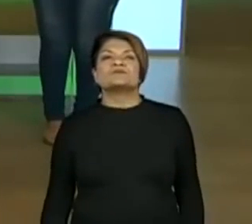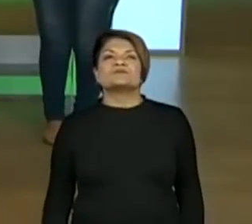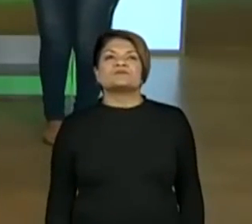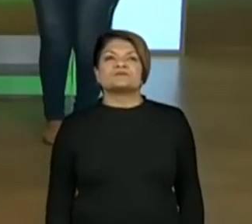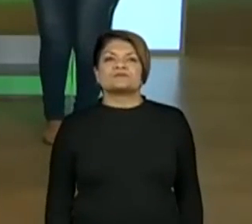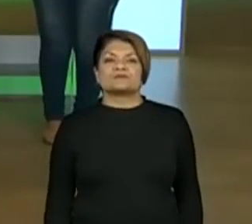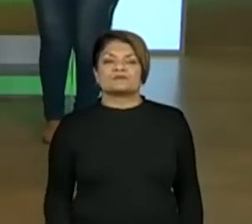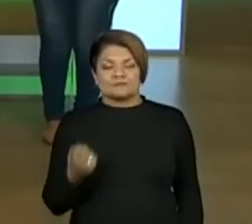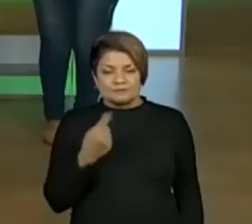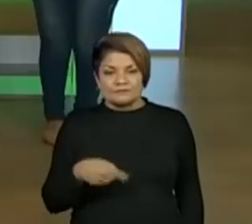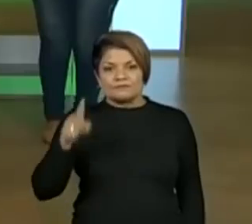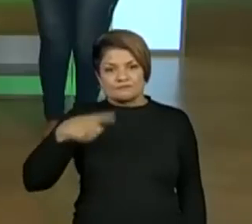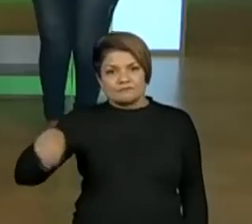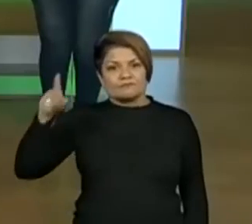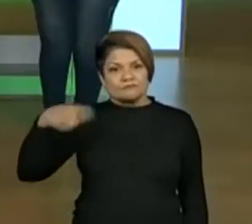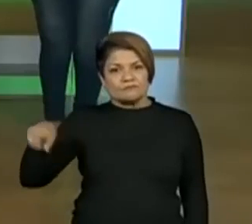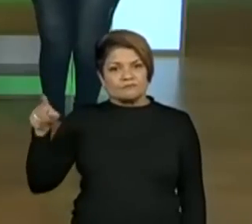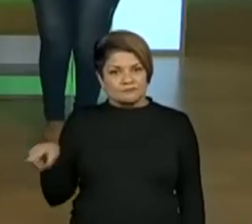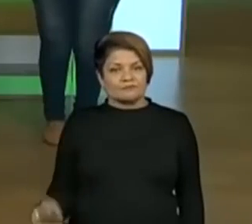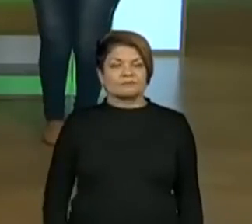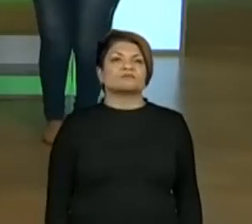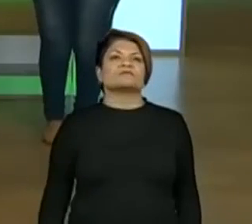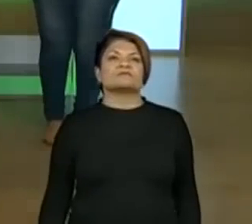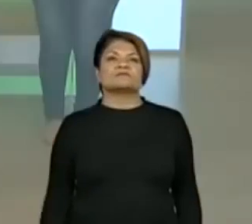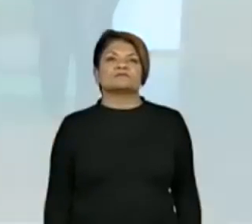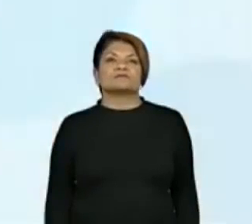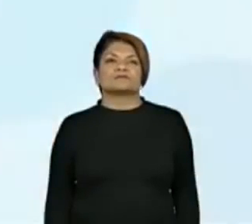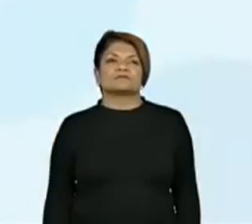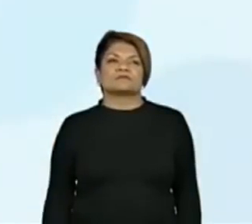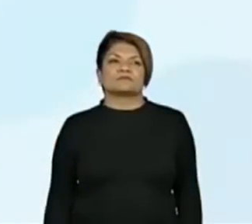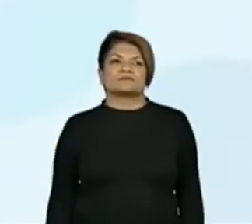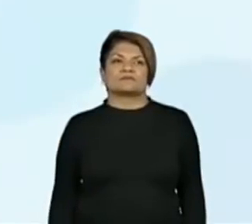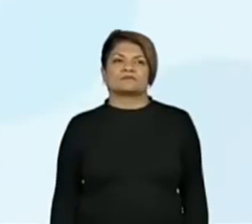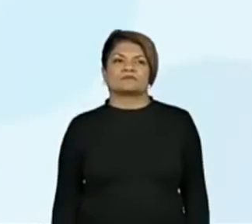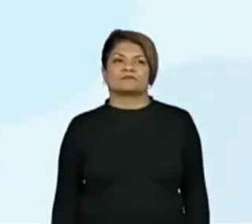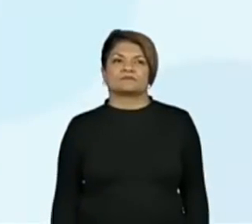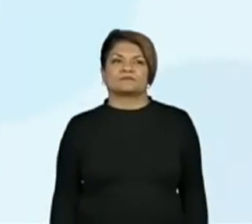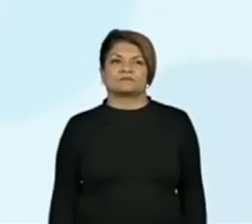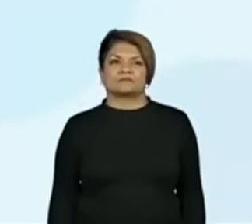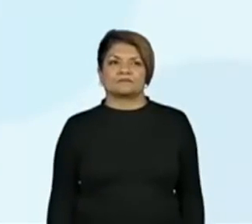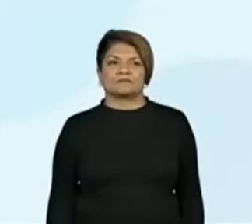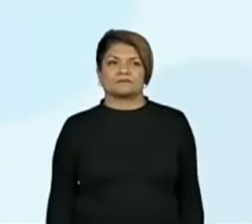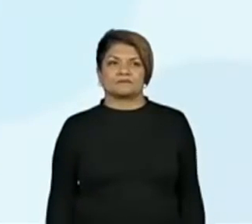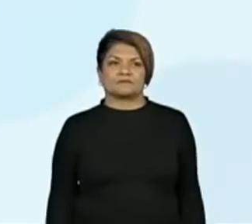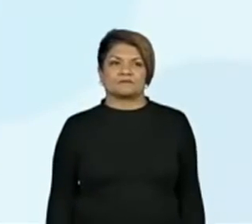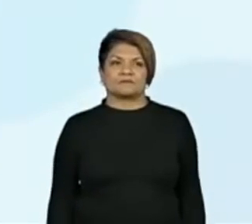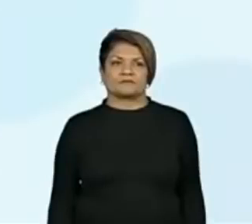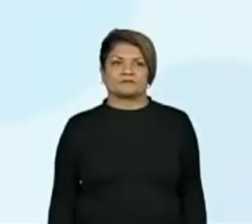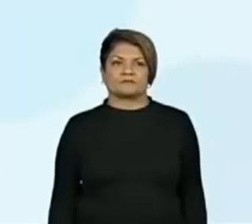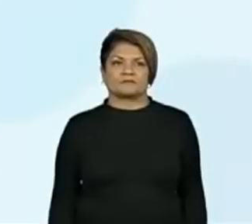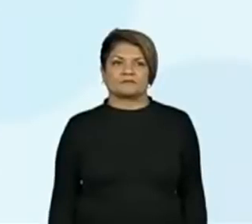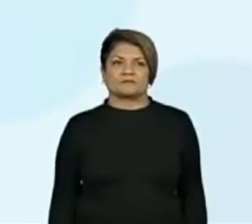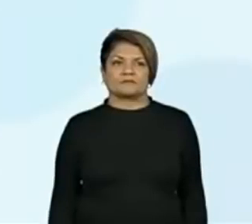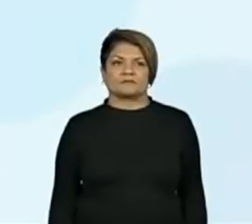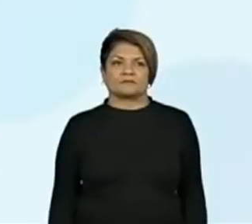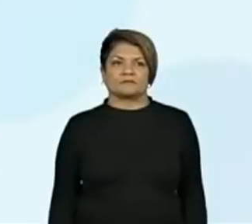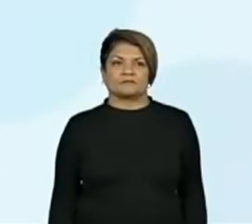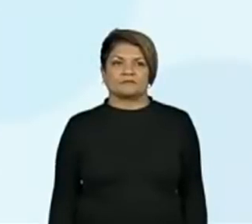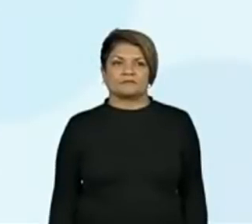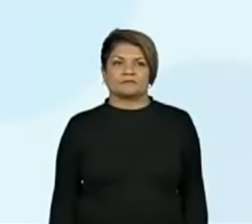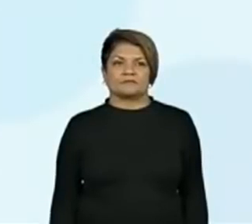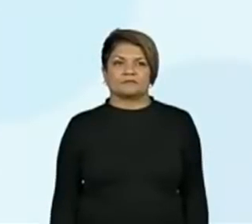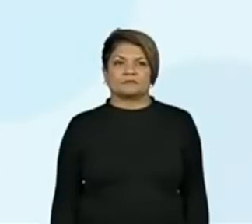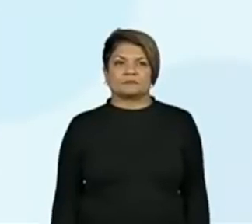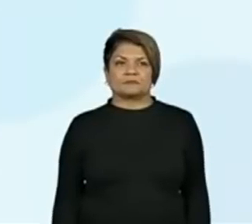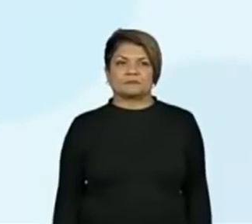escrever primeiro 700. 700. 700. E 42.